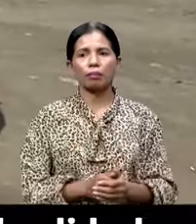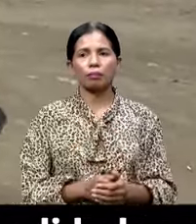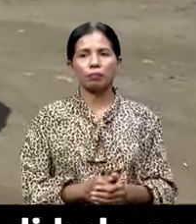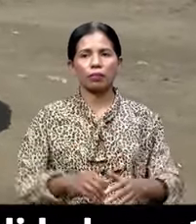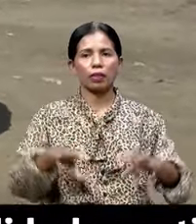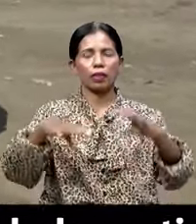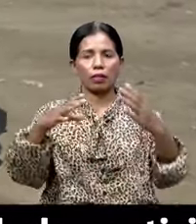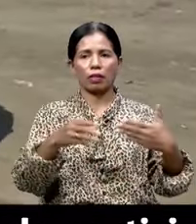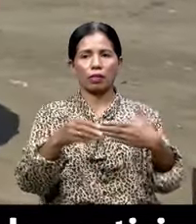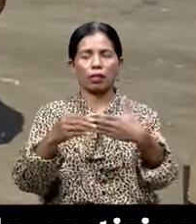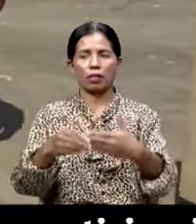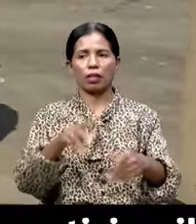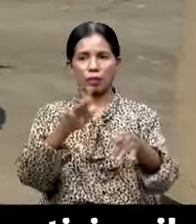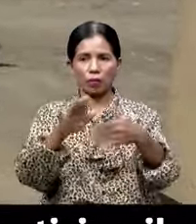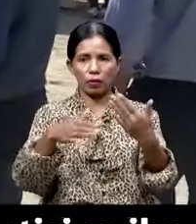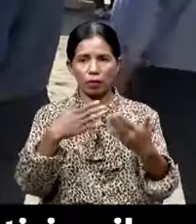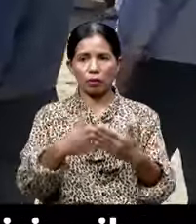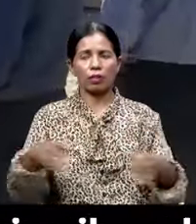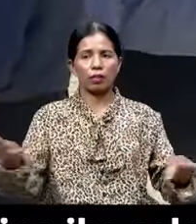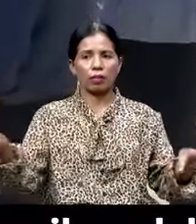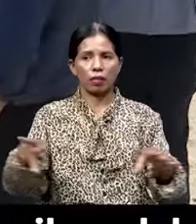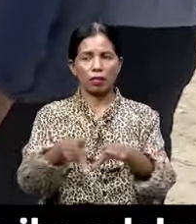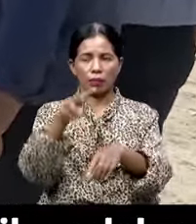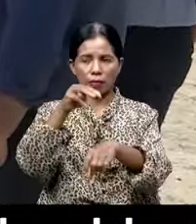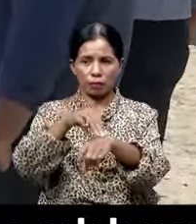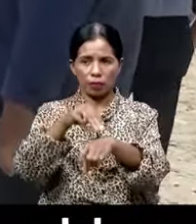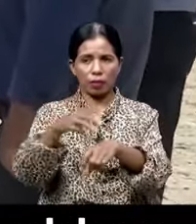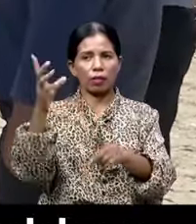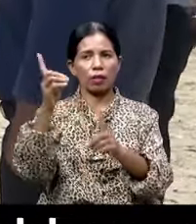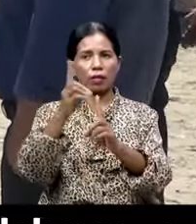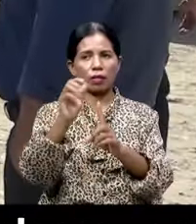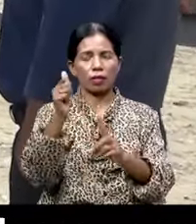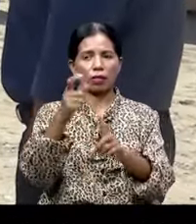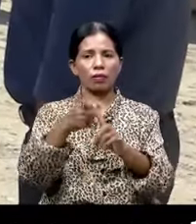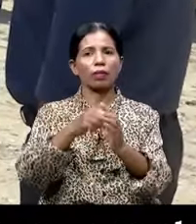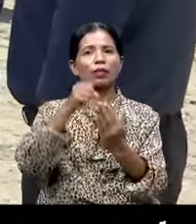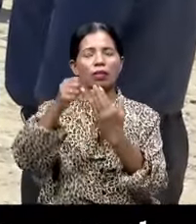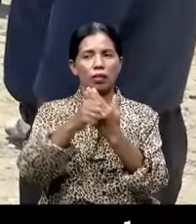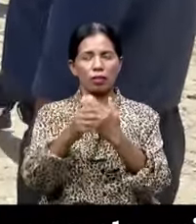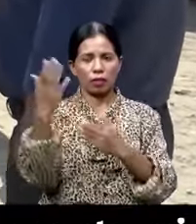comissão organizadora será necessário neve se participa missa e a loura sanula fula em setembro e a